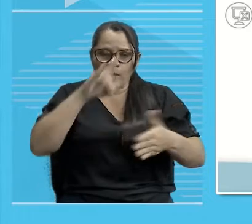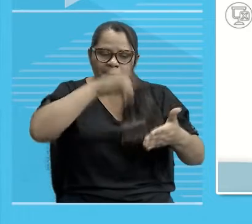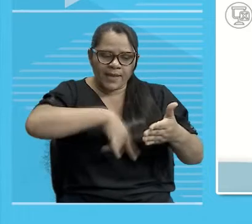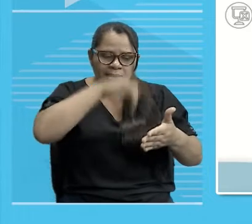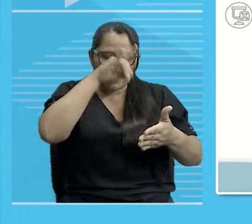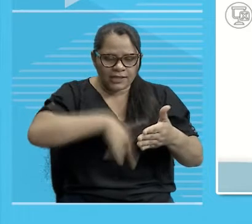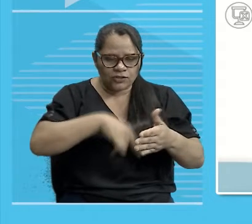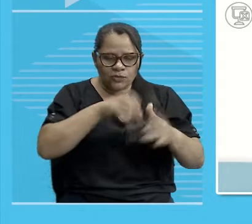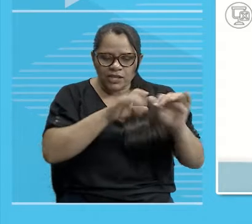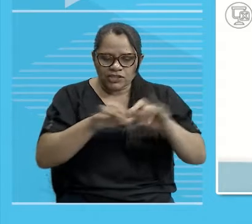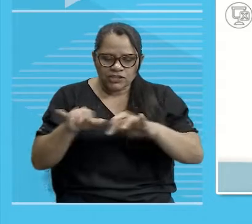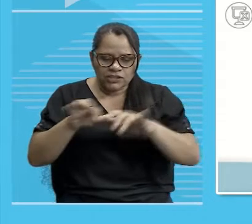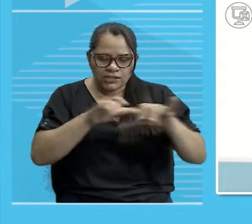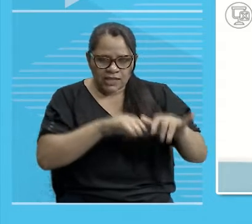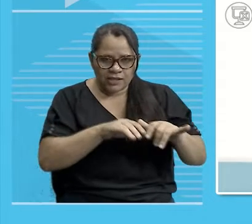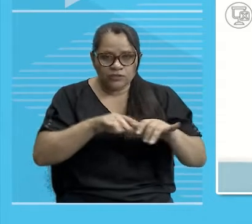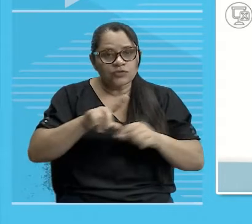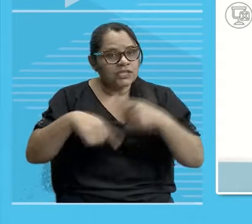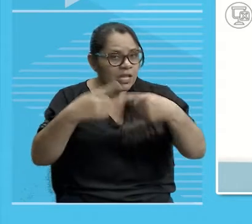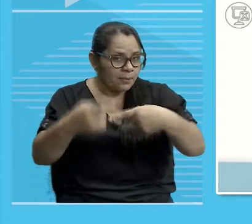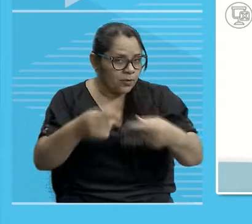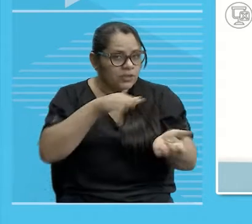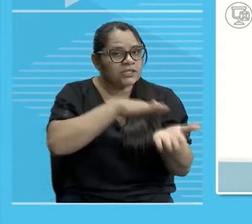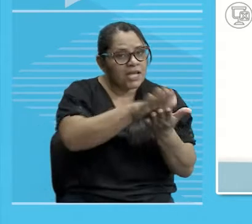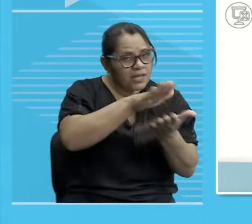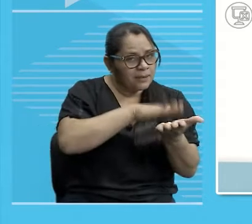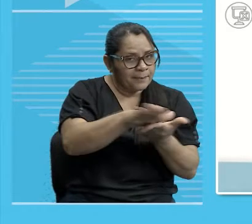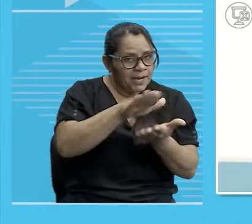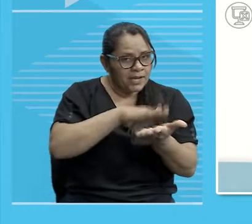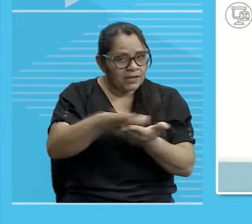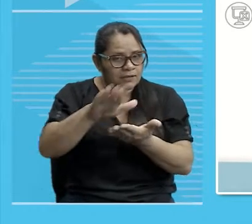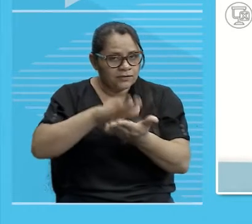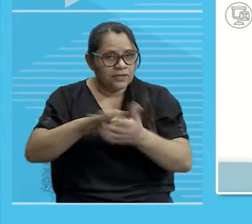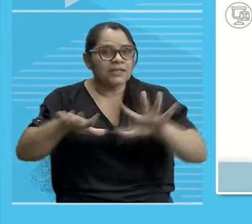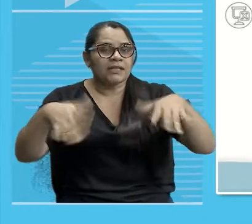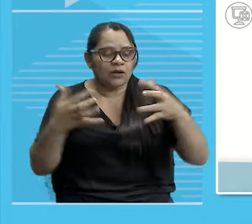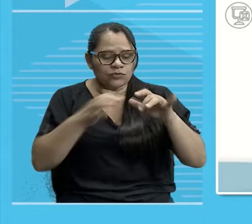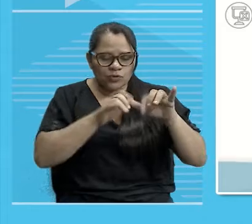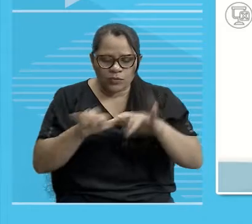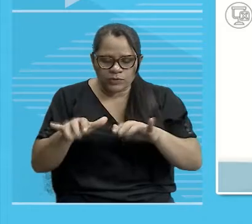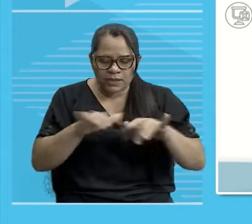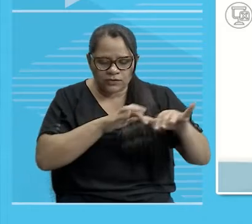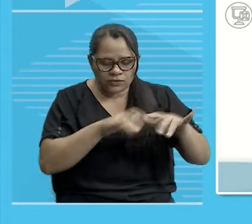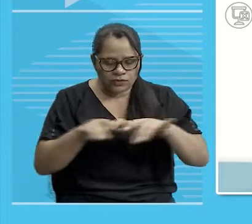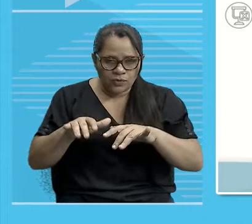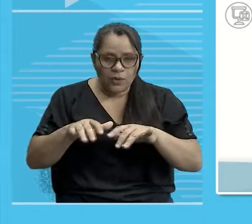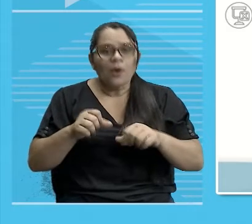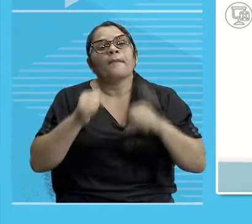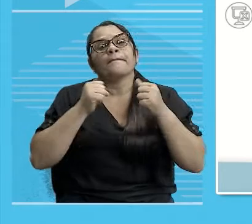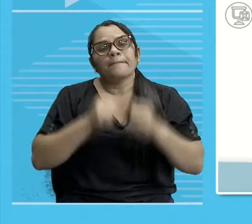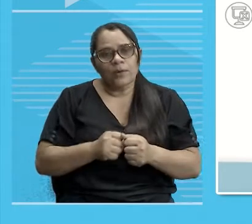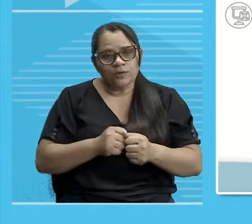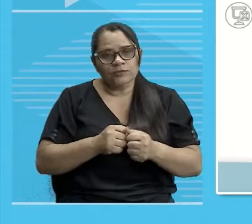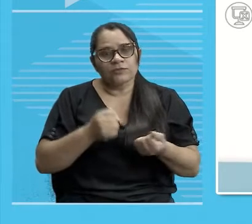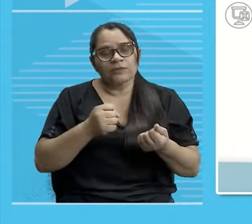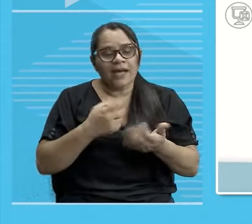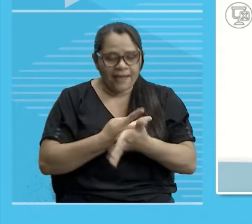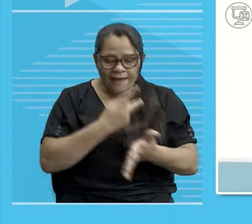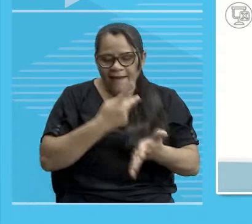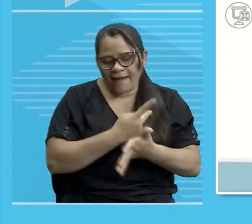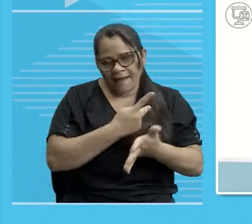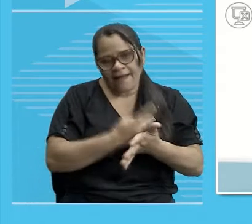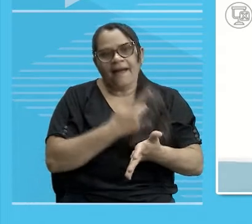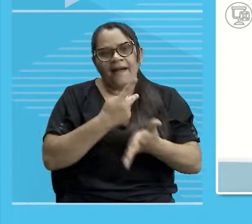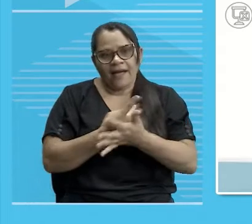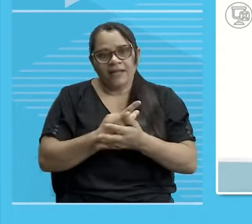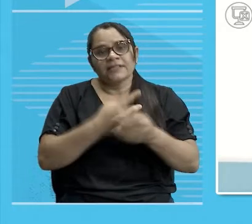é que ele é impresso então no computador ao computador eu posso digitar um texto por serrar apertar o backspace